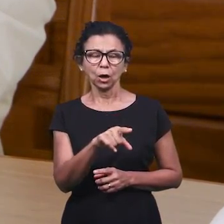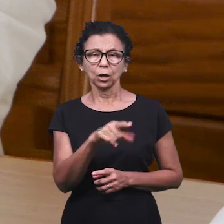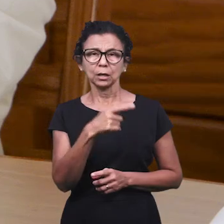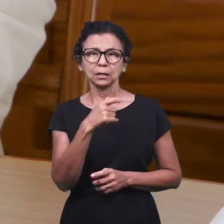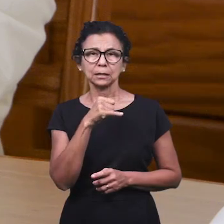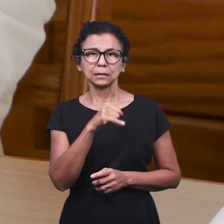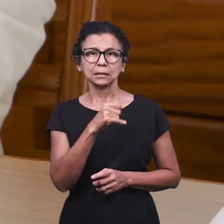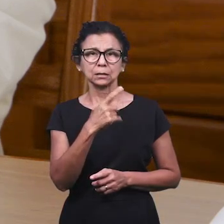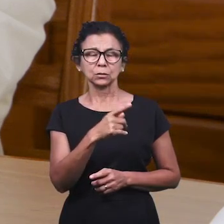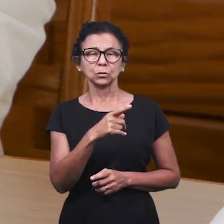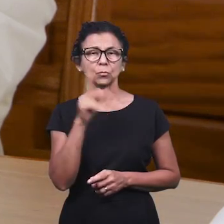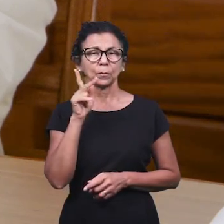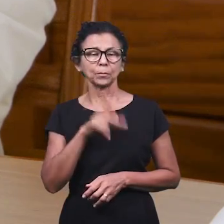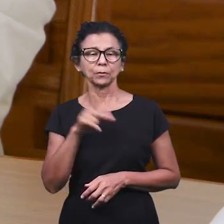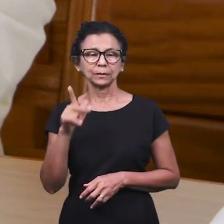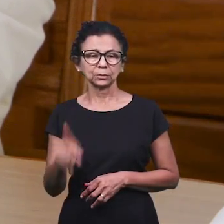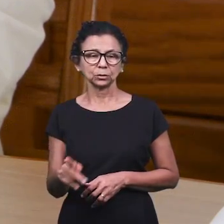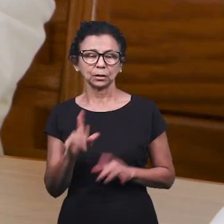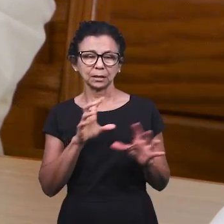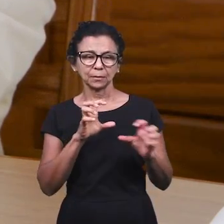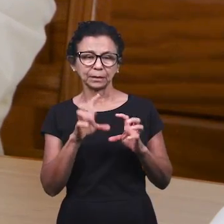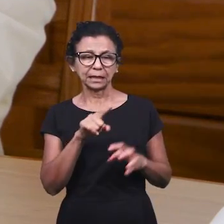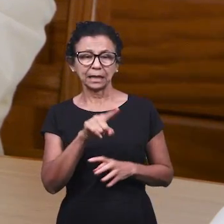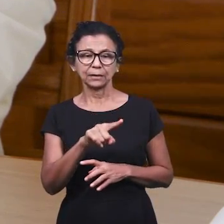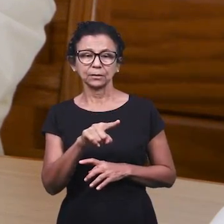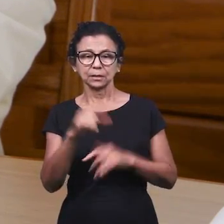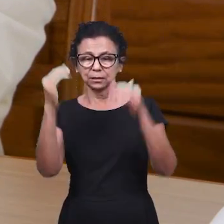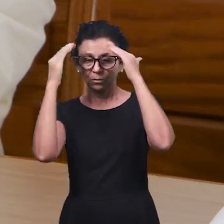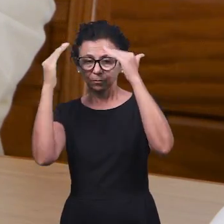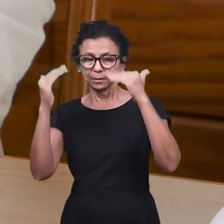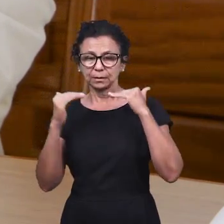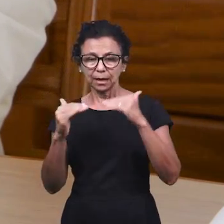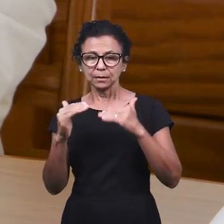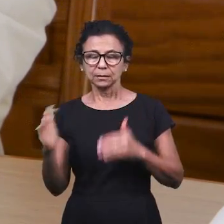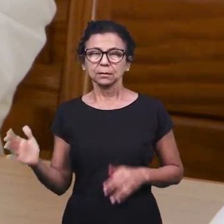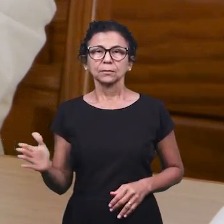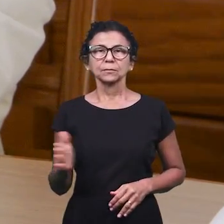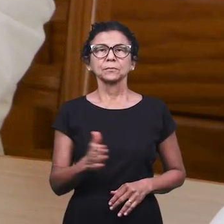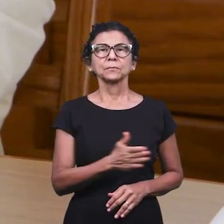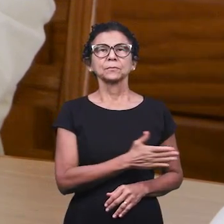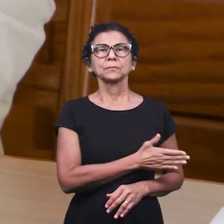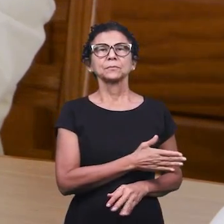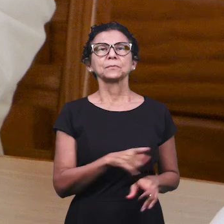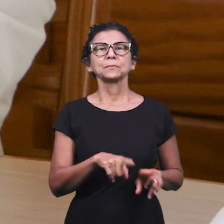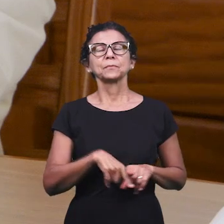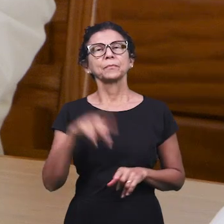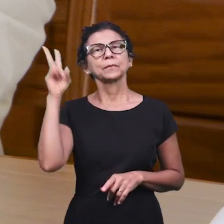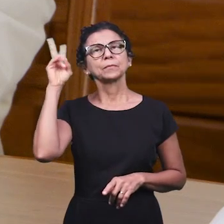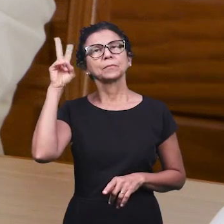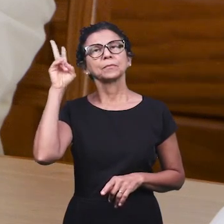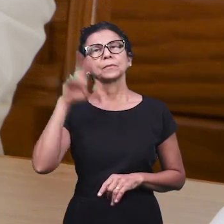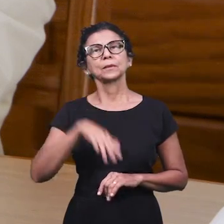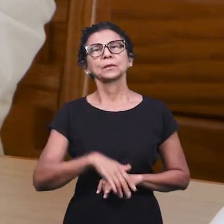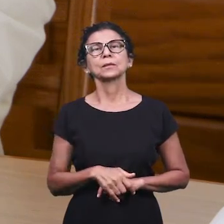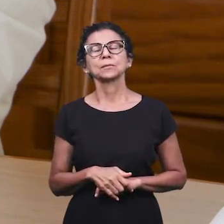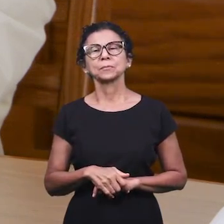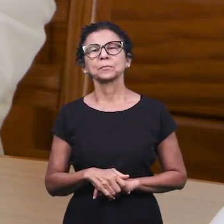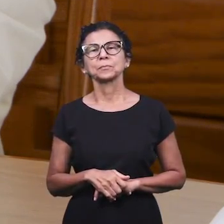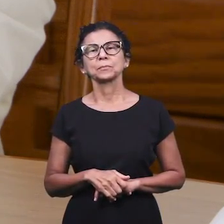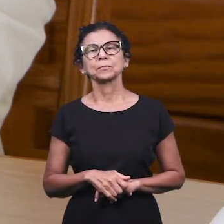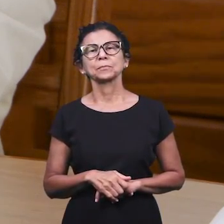você tem que tomar cuidado com essa questão, porque a família sendo sob ataque, por quê? Nós estamos deixando brechas dentro de casa.